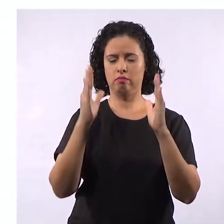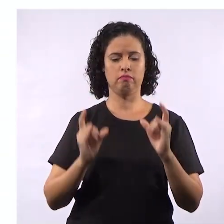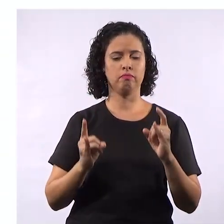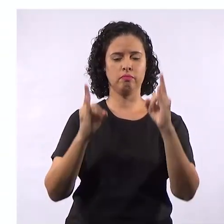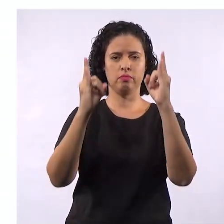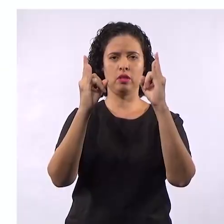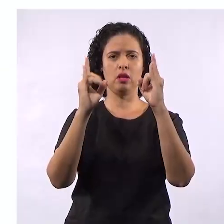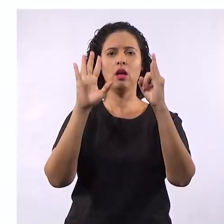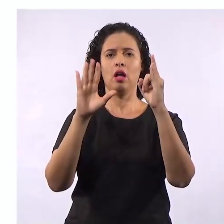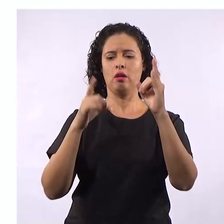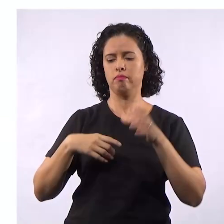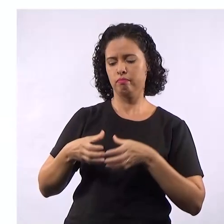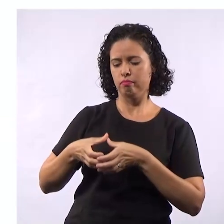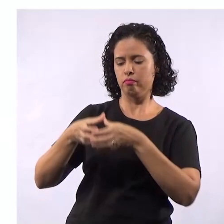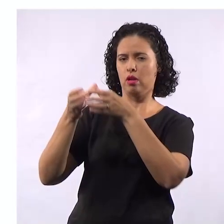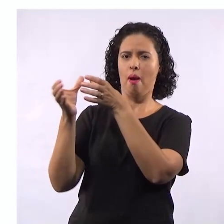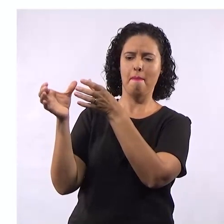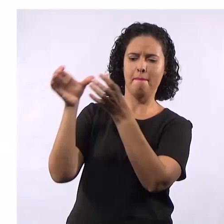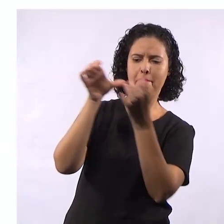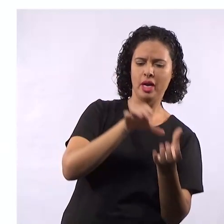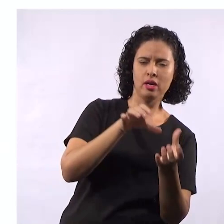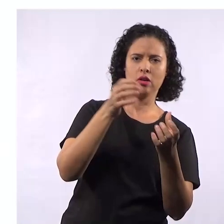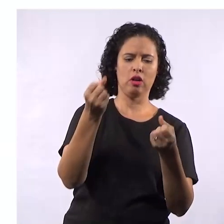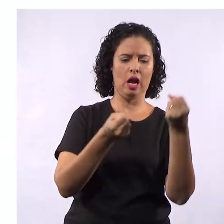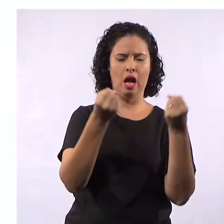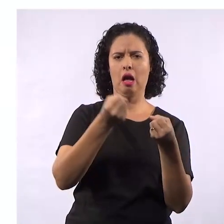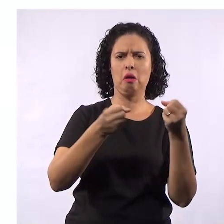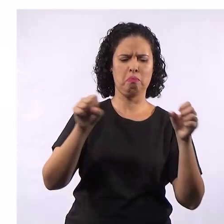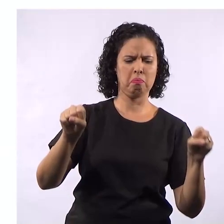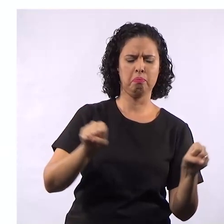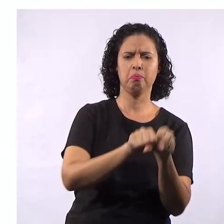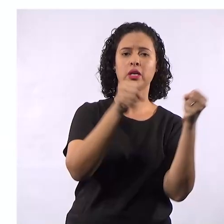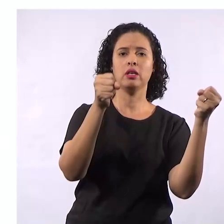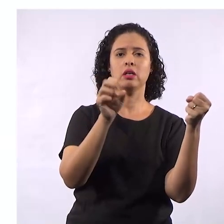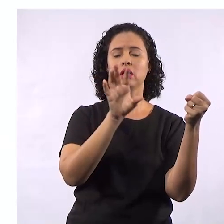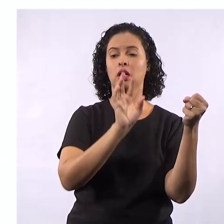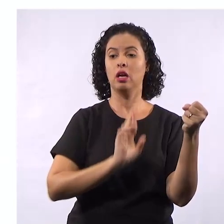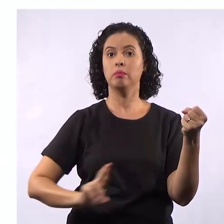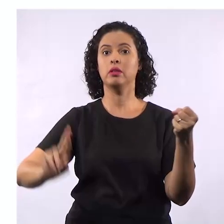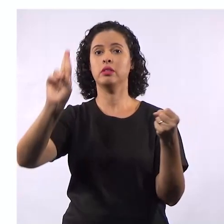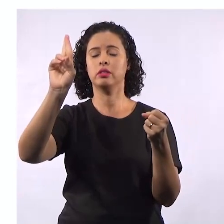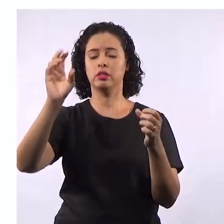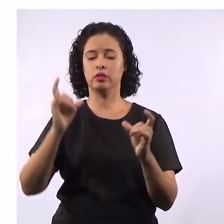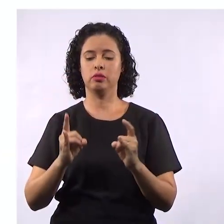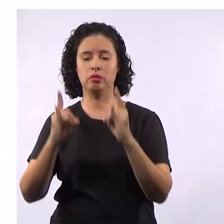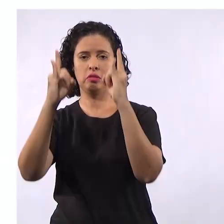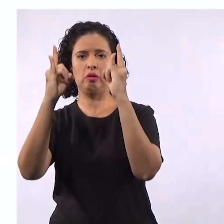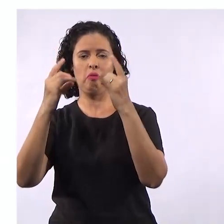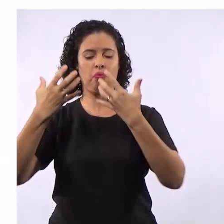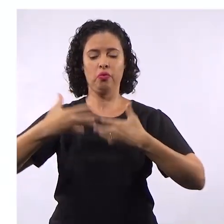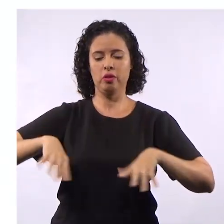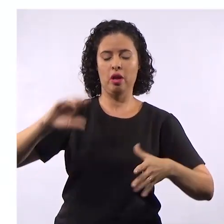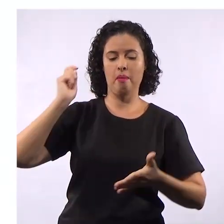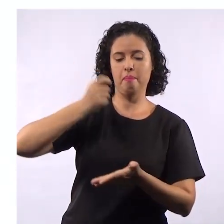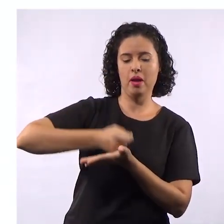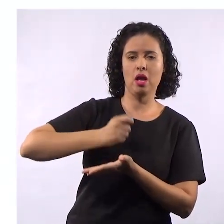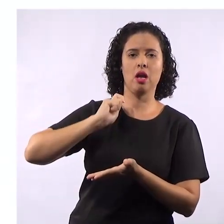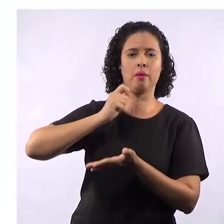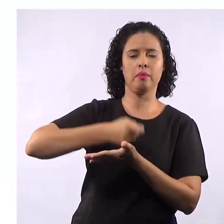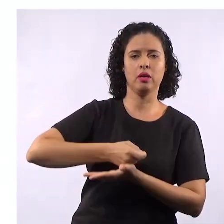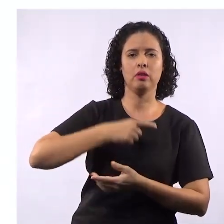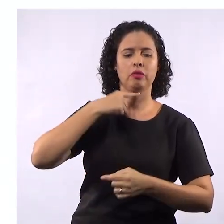passou a ser sujeito de direito, né? De direito no sentido de ter a personalidade civil, tá? Porque nós sabemos